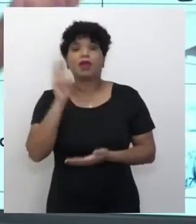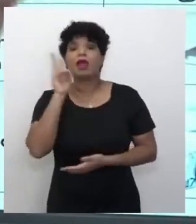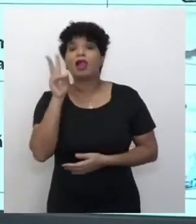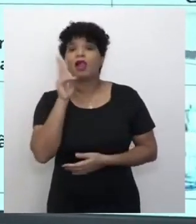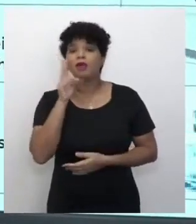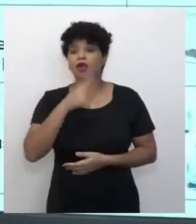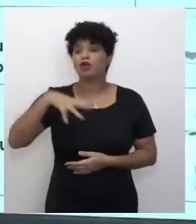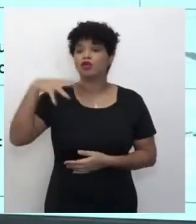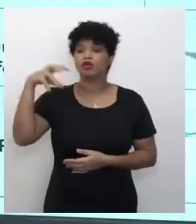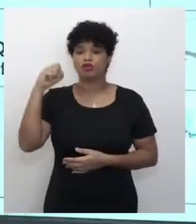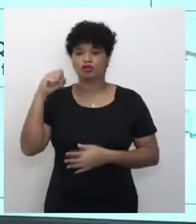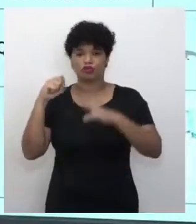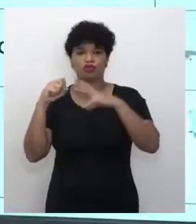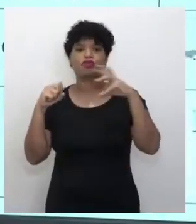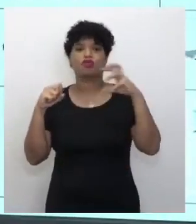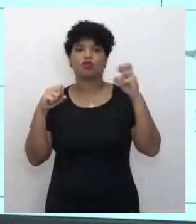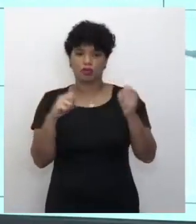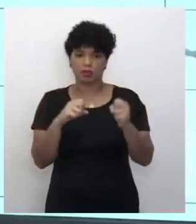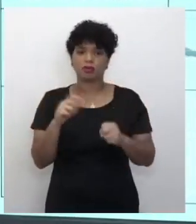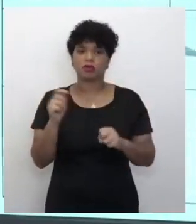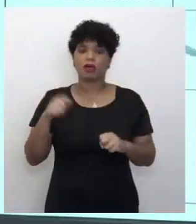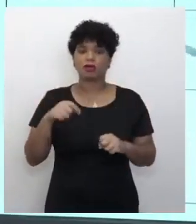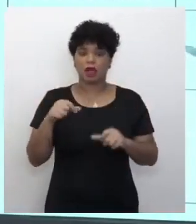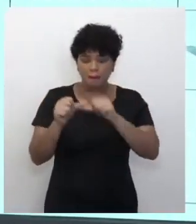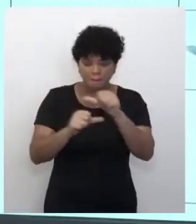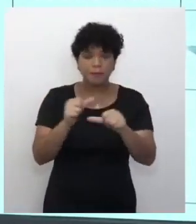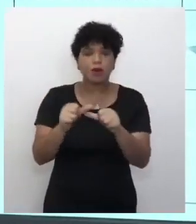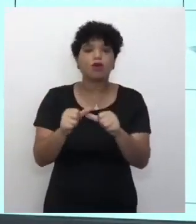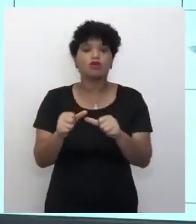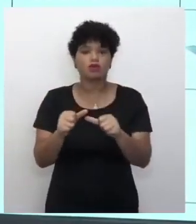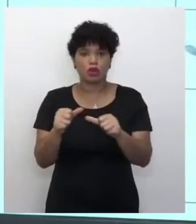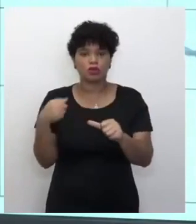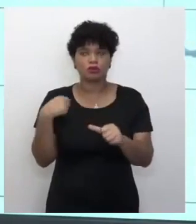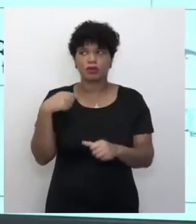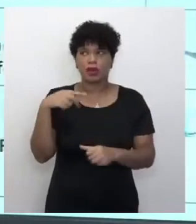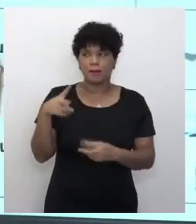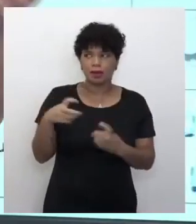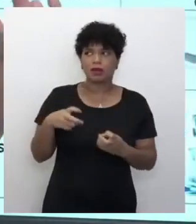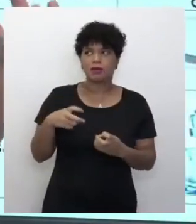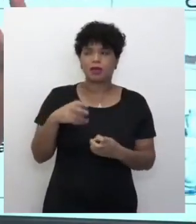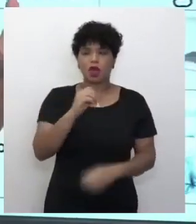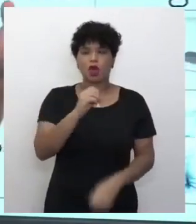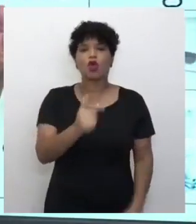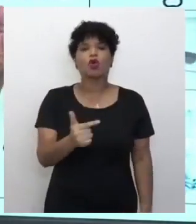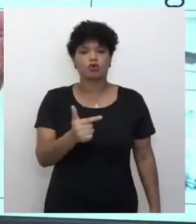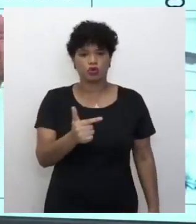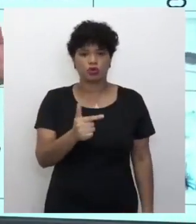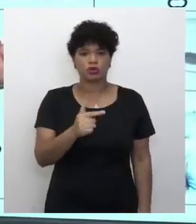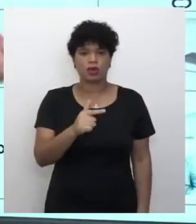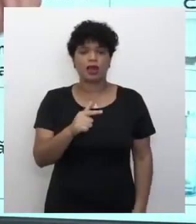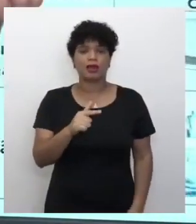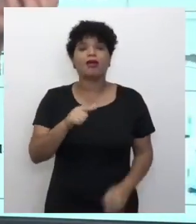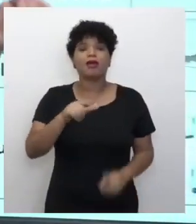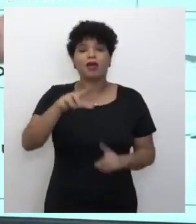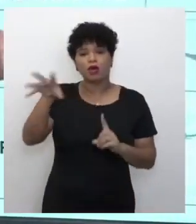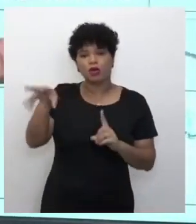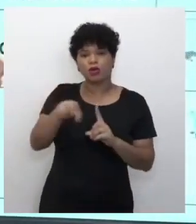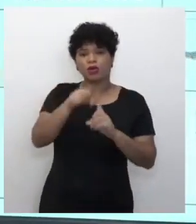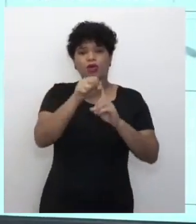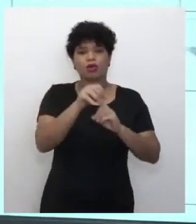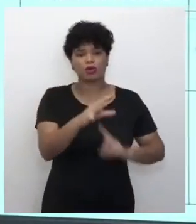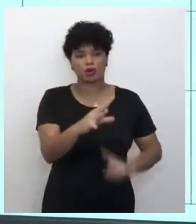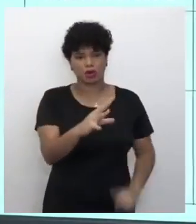gases que ele consome para ocorrer a combustão, consome o gás oxigênio e libera o gás carbônico para o